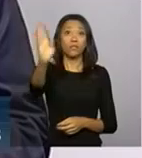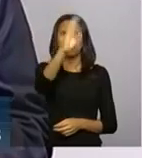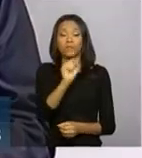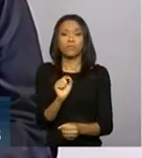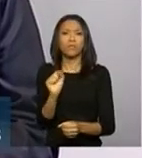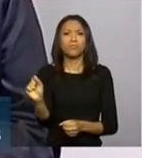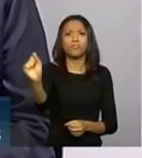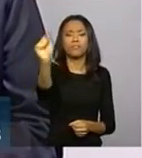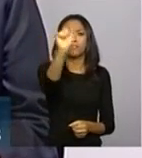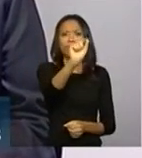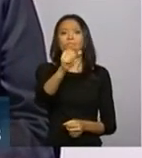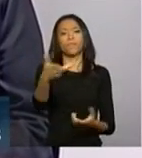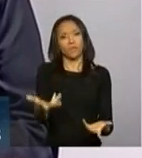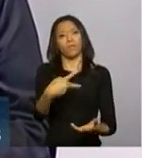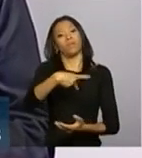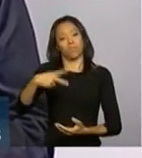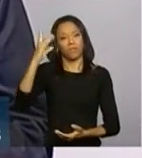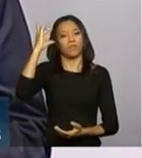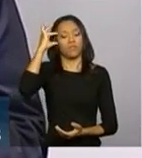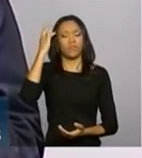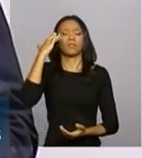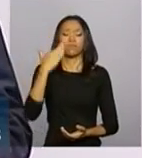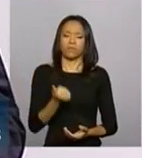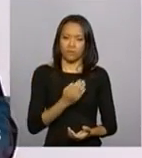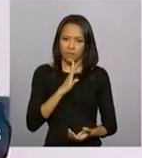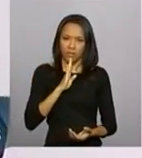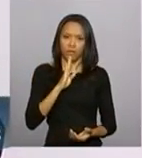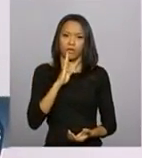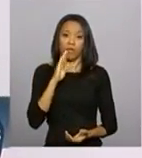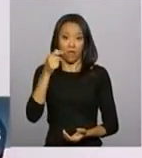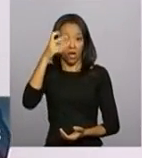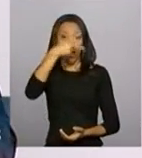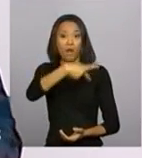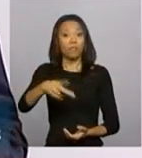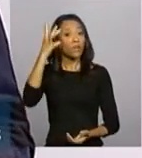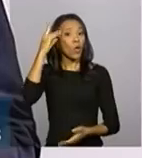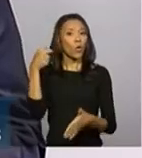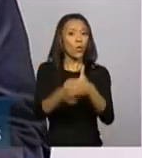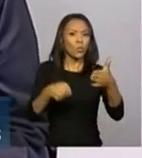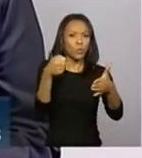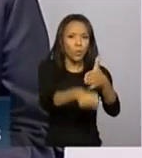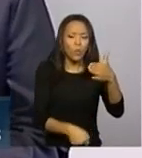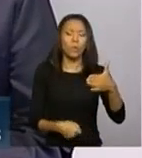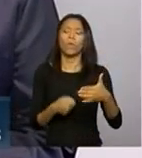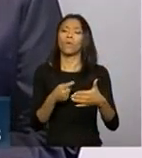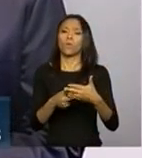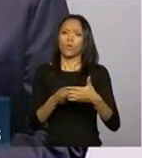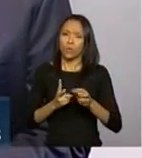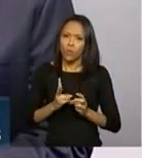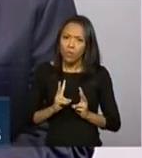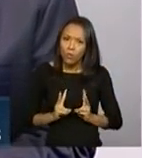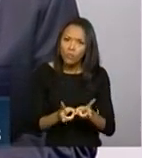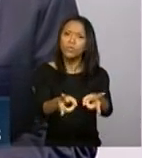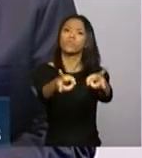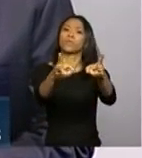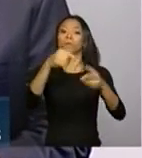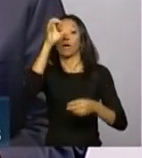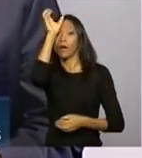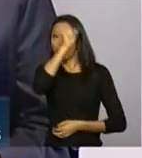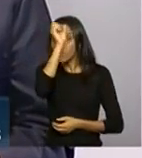cidades. E a presidenta Dilma sabe disso. Ela lutou, enfrentou obstáculos, perseverou,